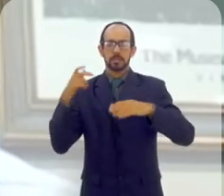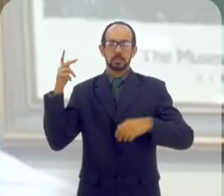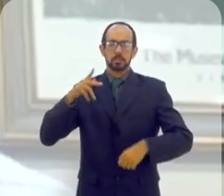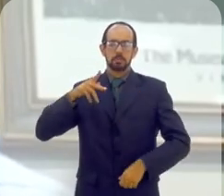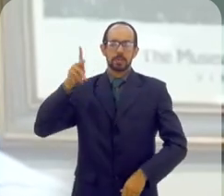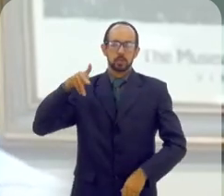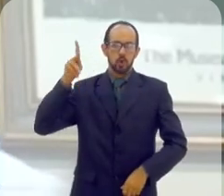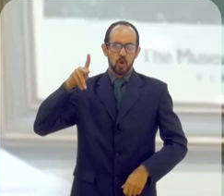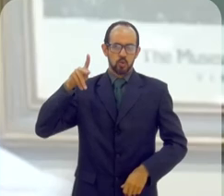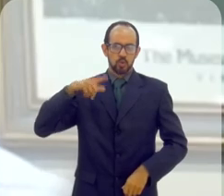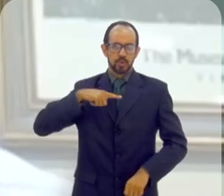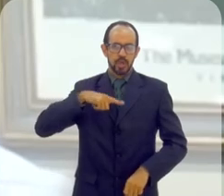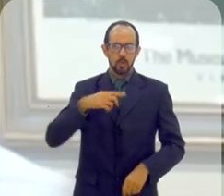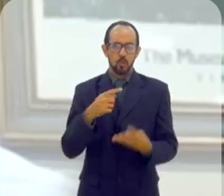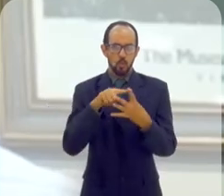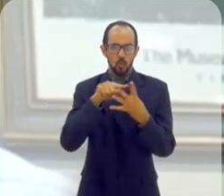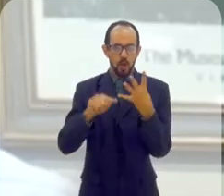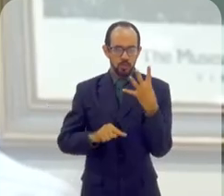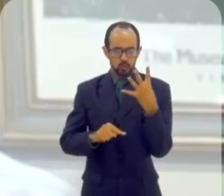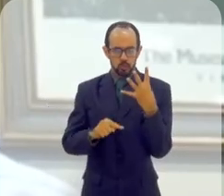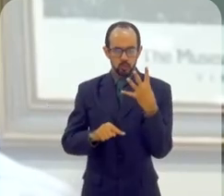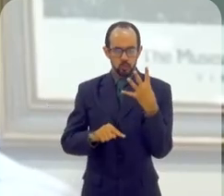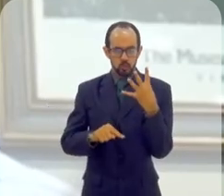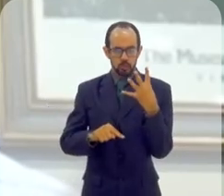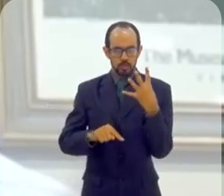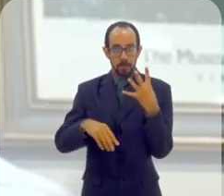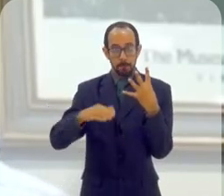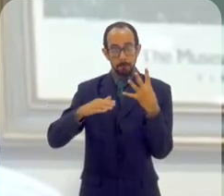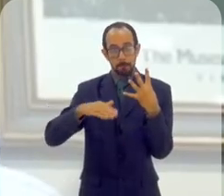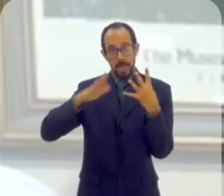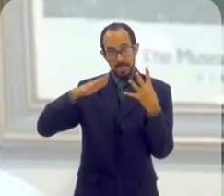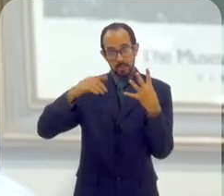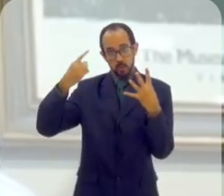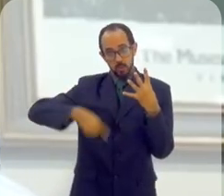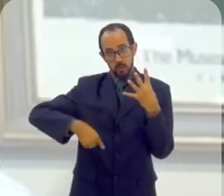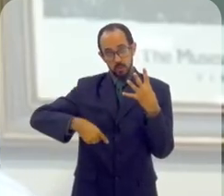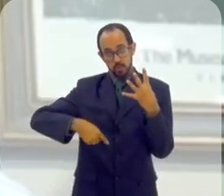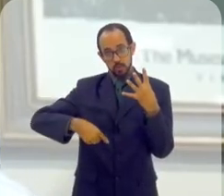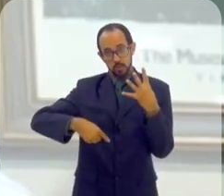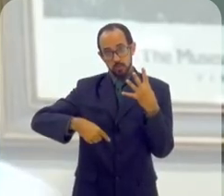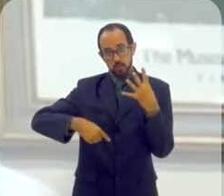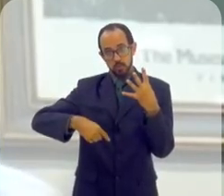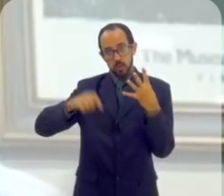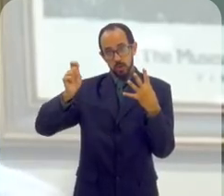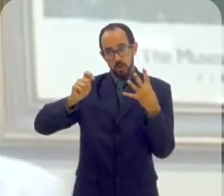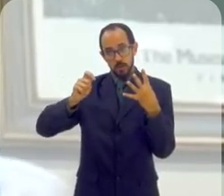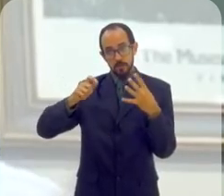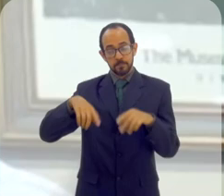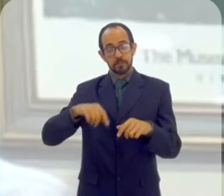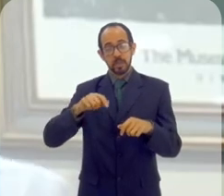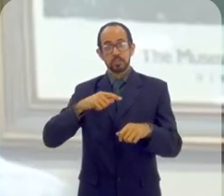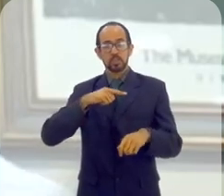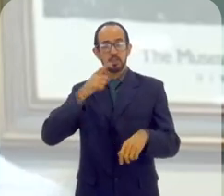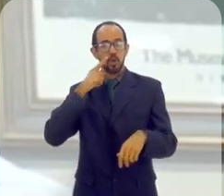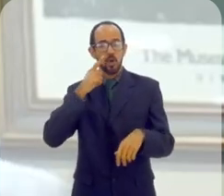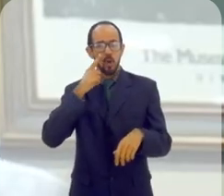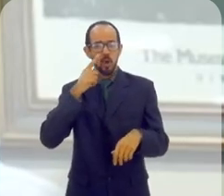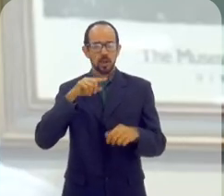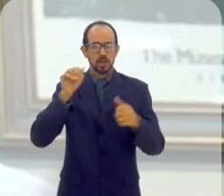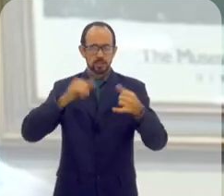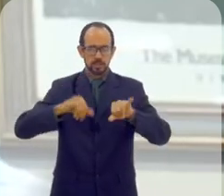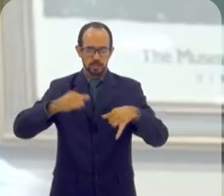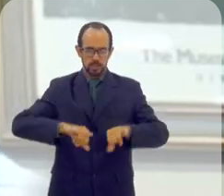no Brasil né que são quatro e o do Rio de Janeiro é uma das mais competitivas então a gente pega o polietileno